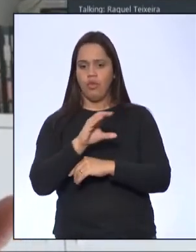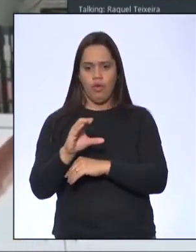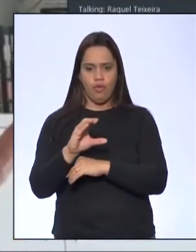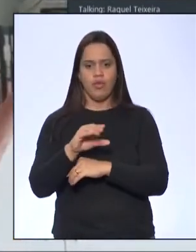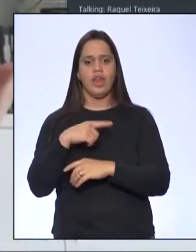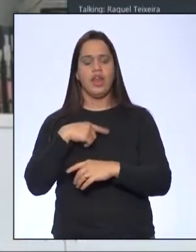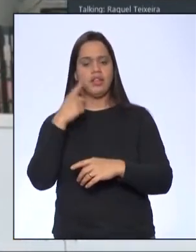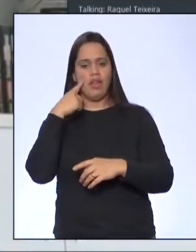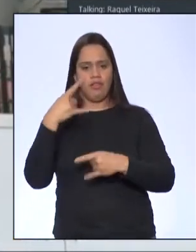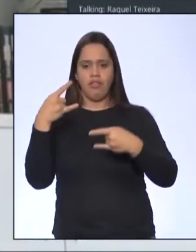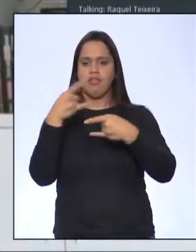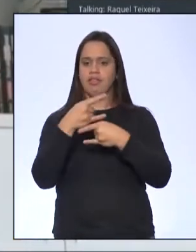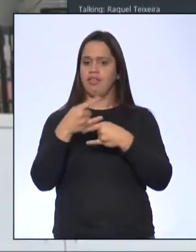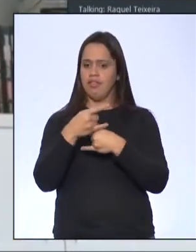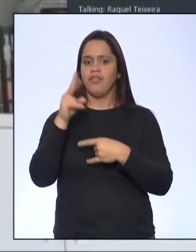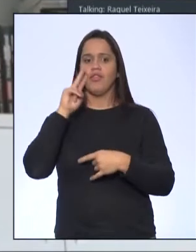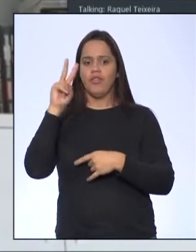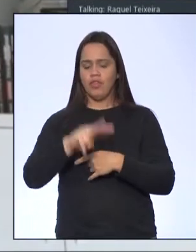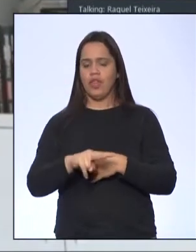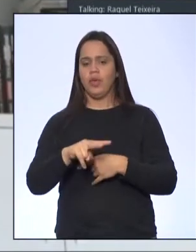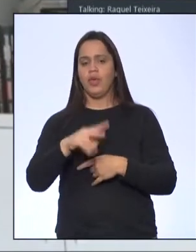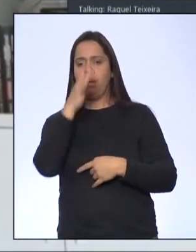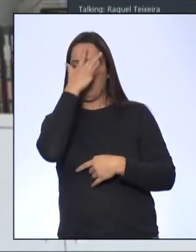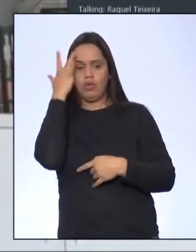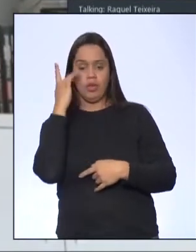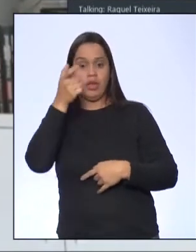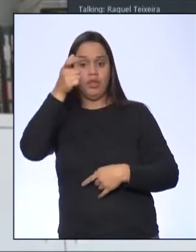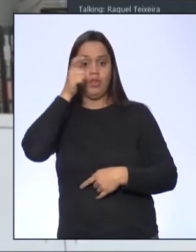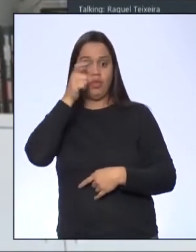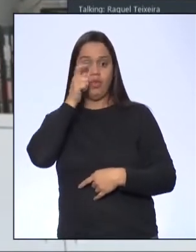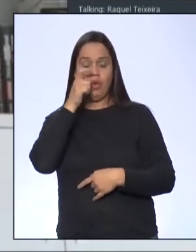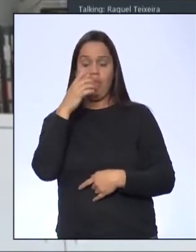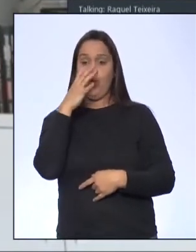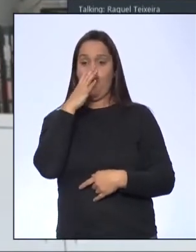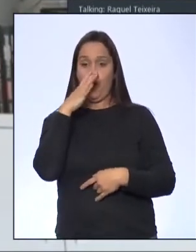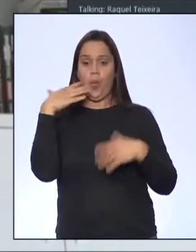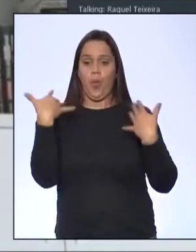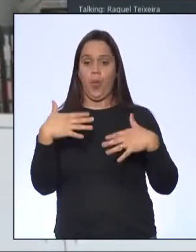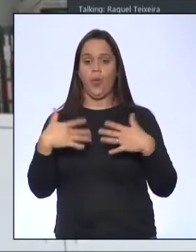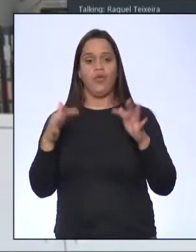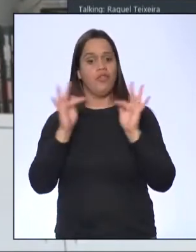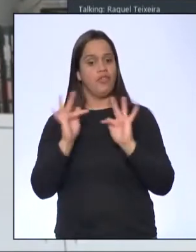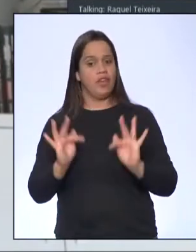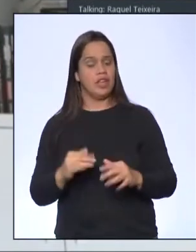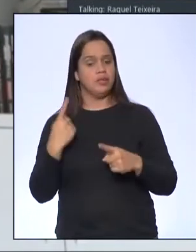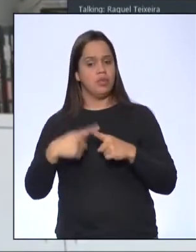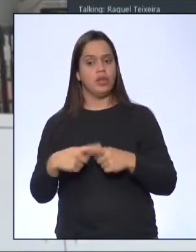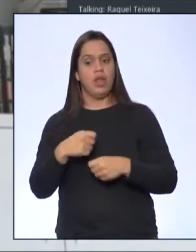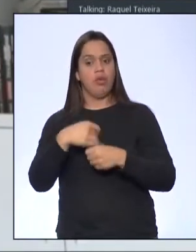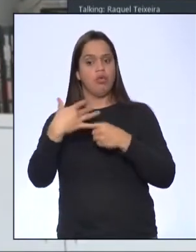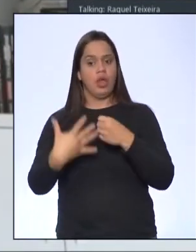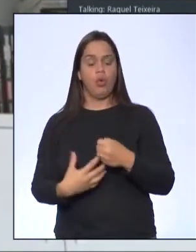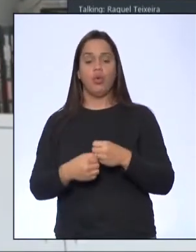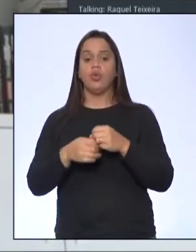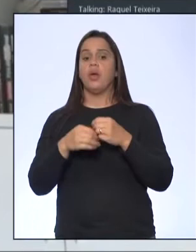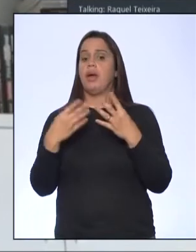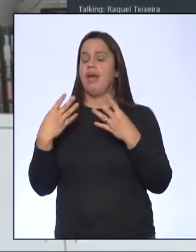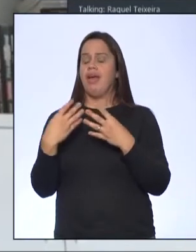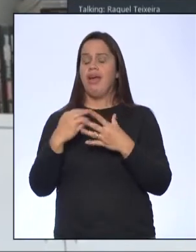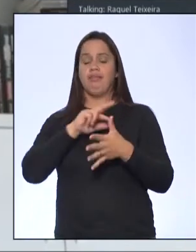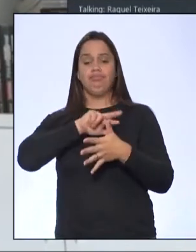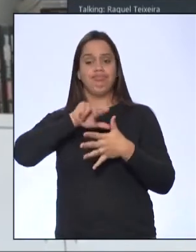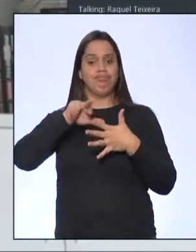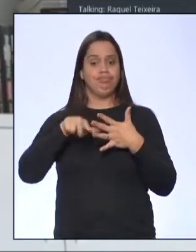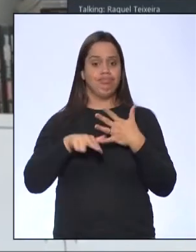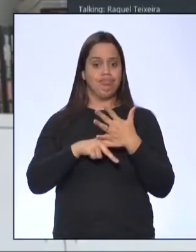nos assistindo está muito, muito feliz com o que teve de conteúdo. É muita coisa, é um material que